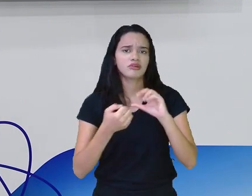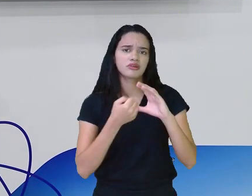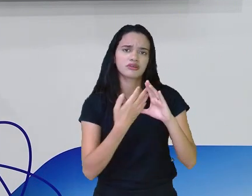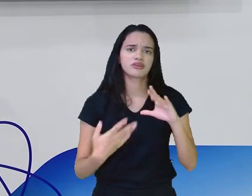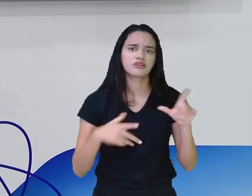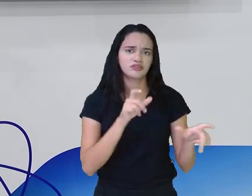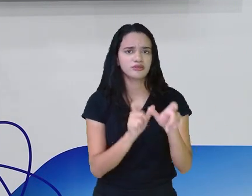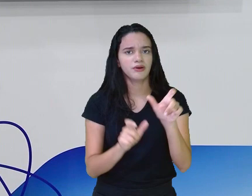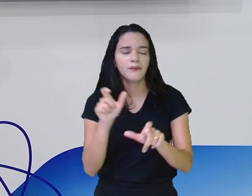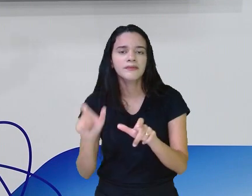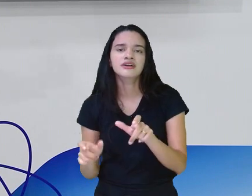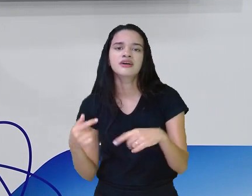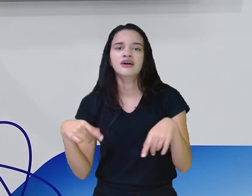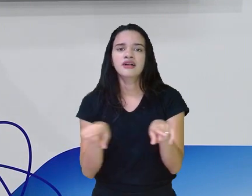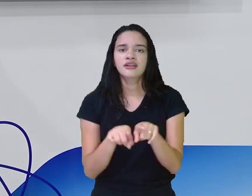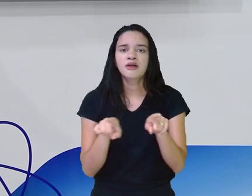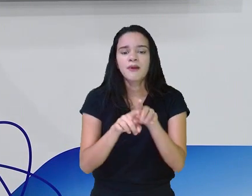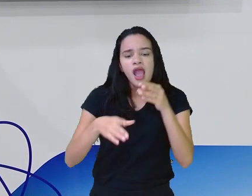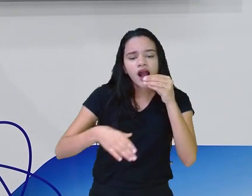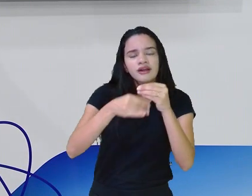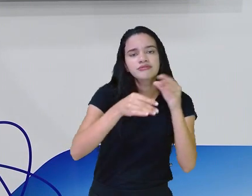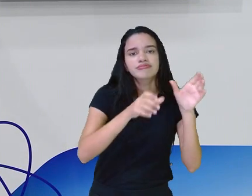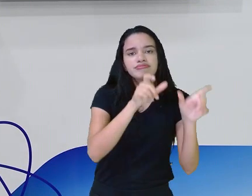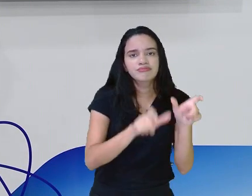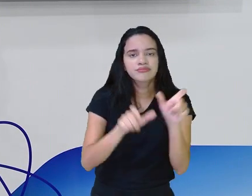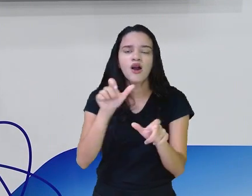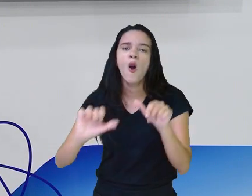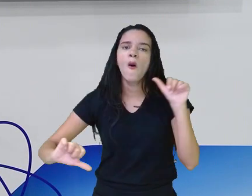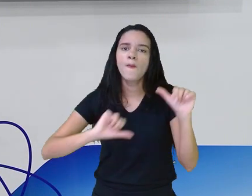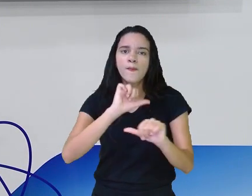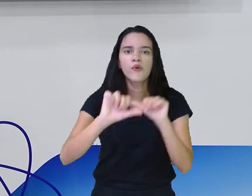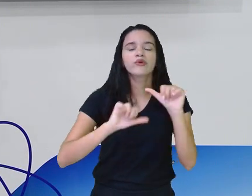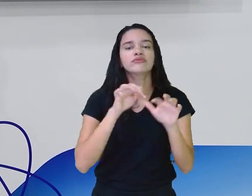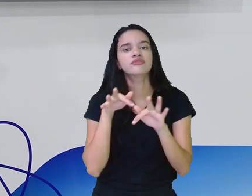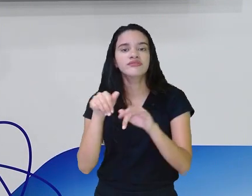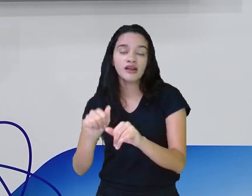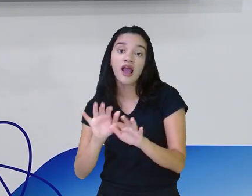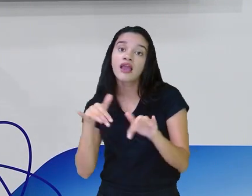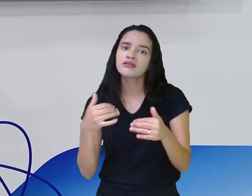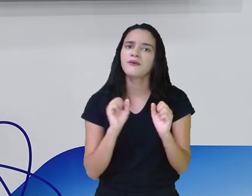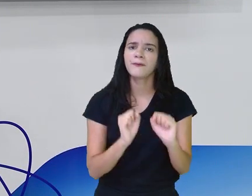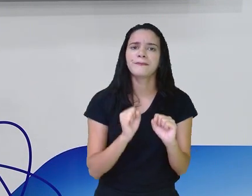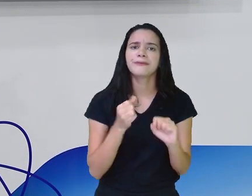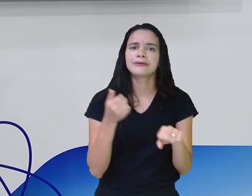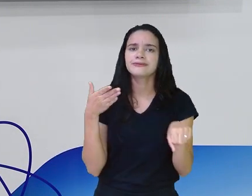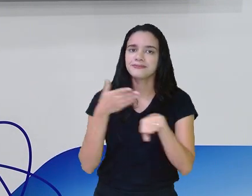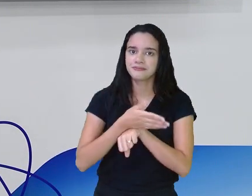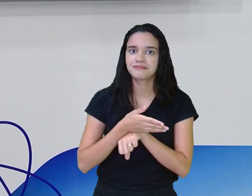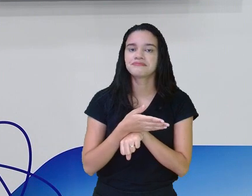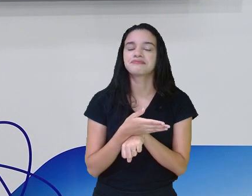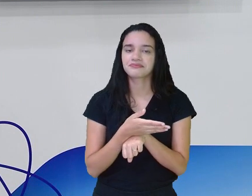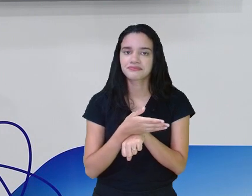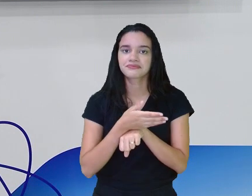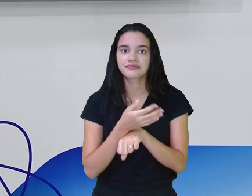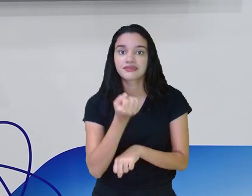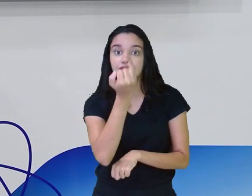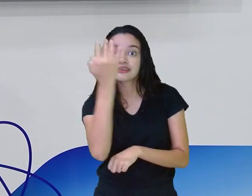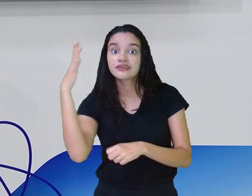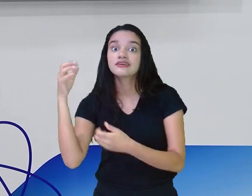dos personagens, acrescentar algum personagem, mudar o final. Então, você pode acessar a árvore de